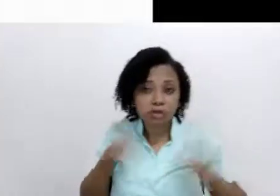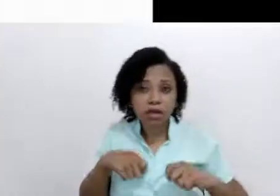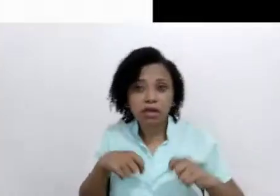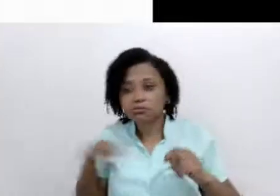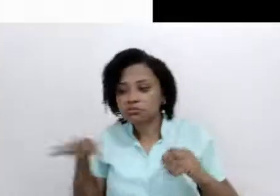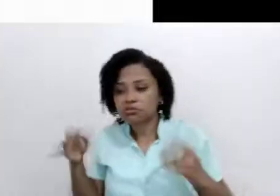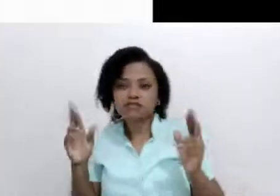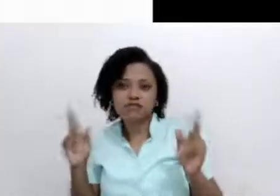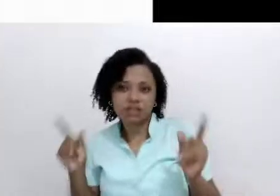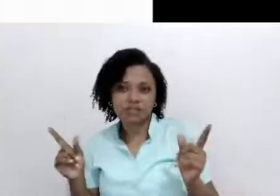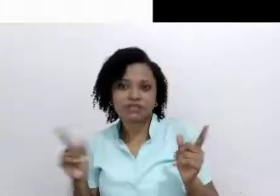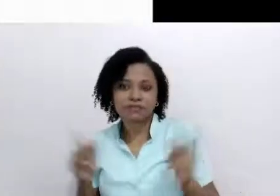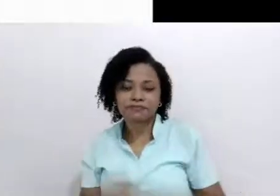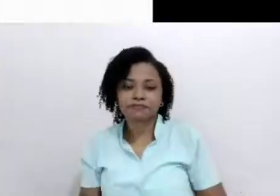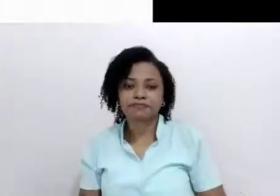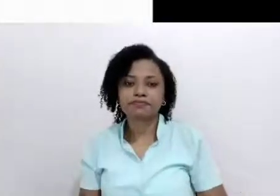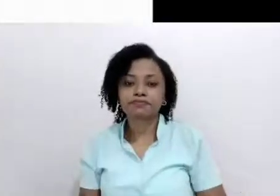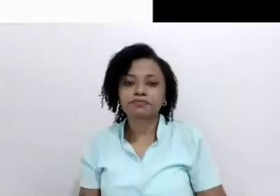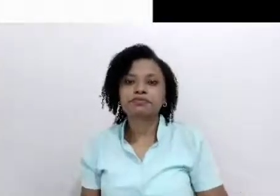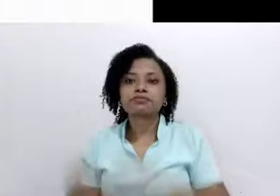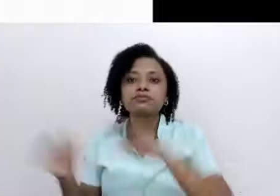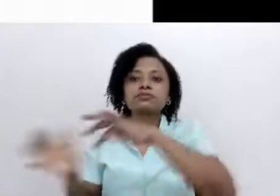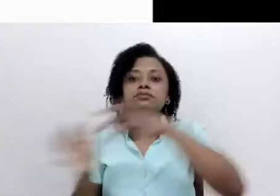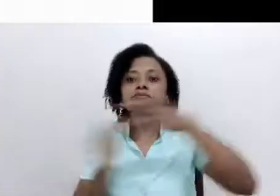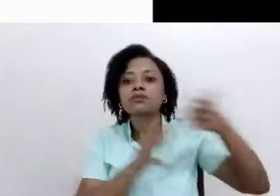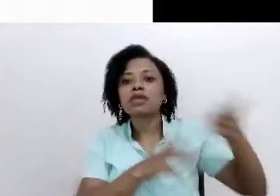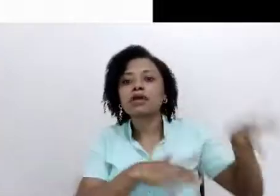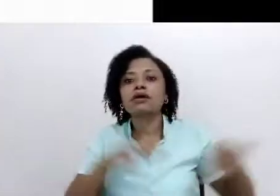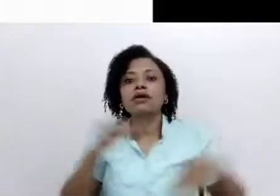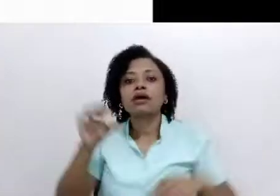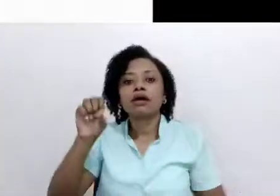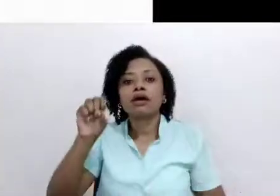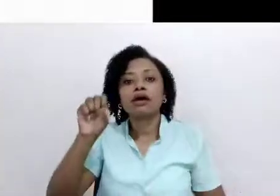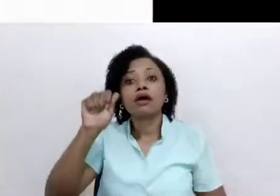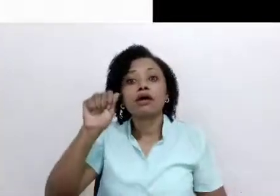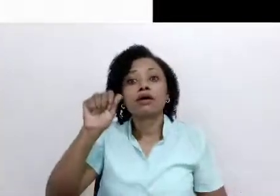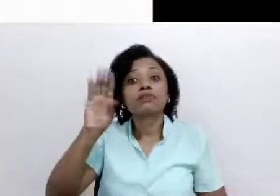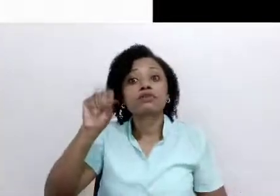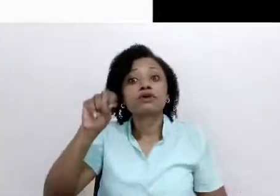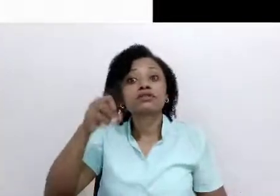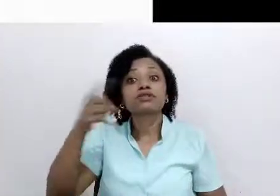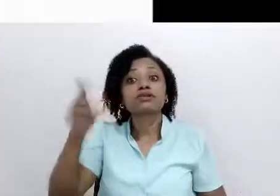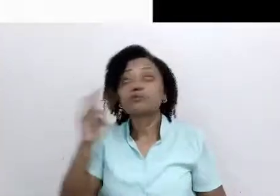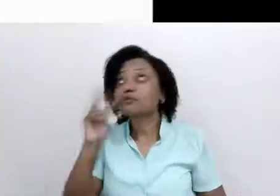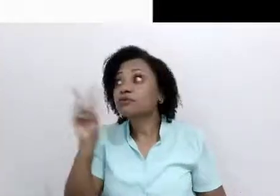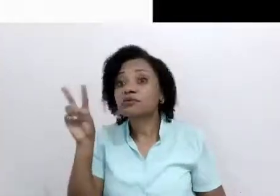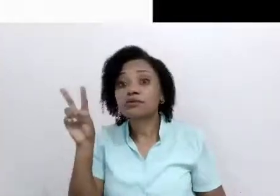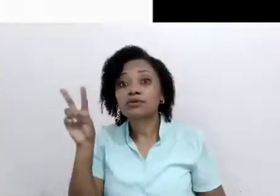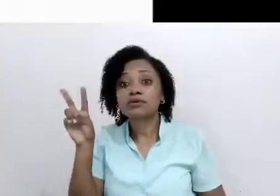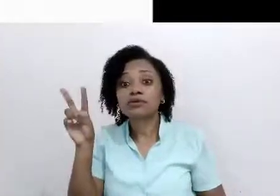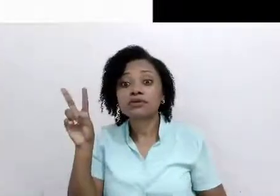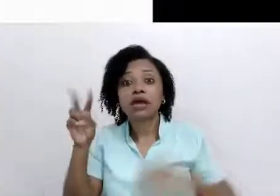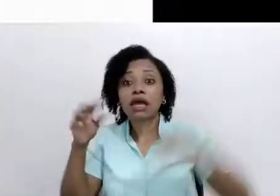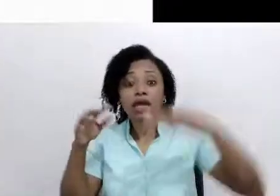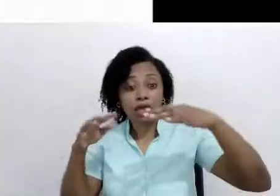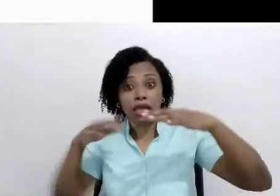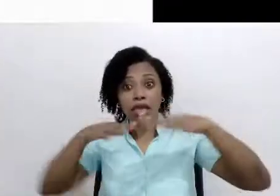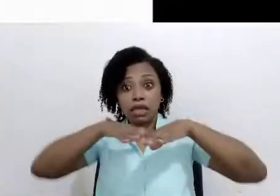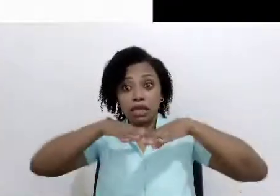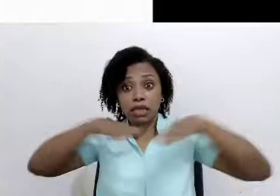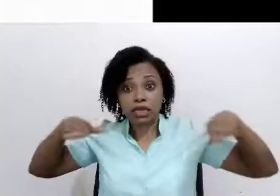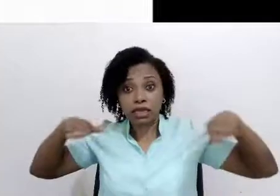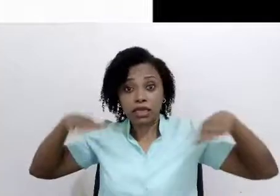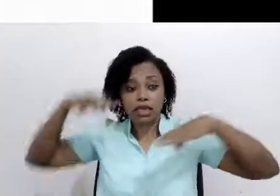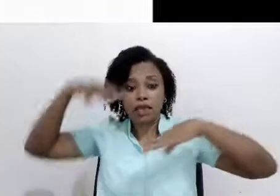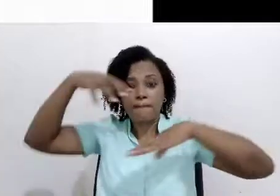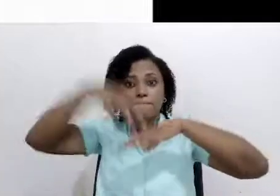A absorção, a luz simplesmente bate no objeto e o objeto absorve essa luz. Ele nem reflete